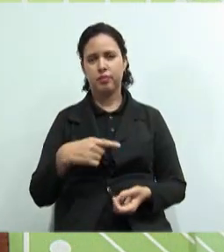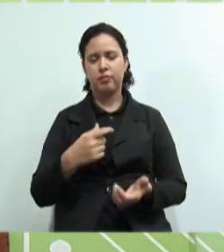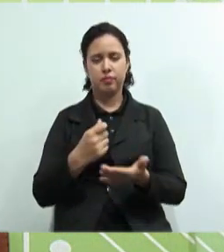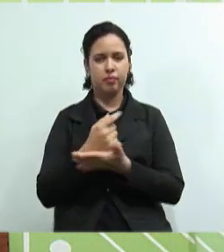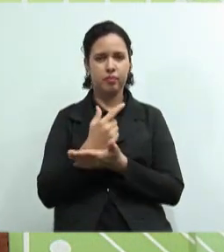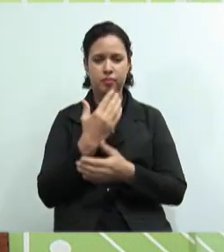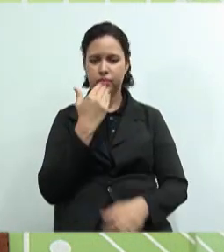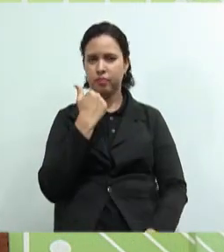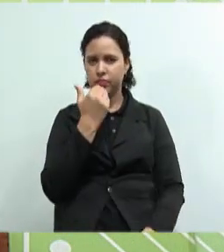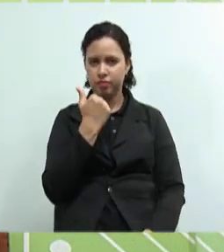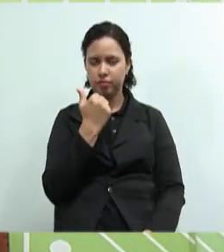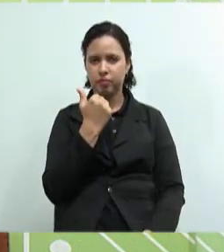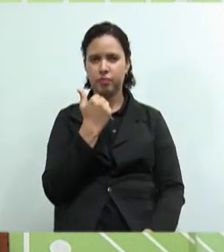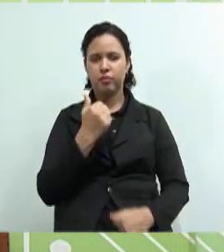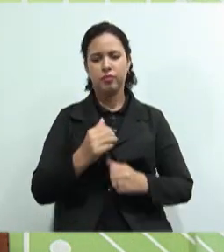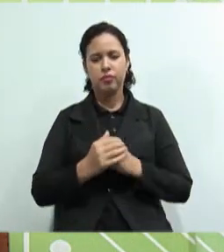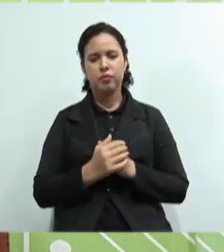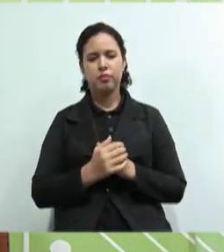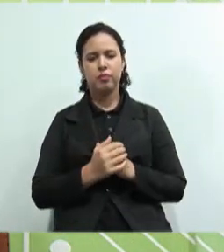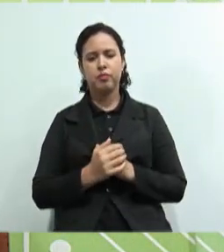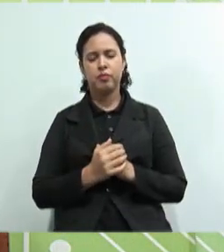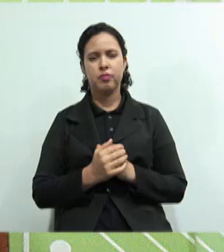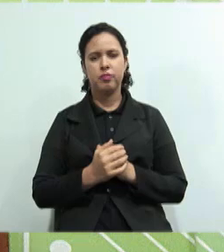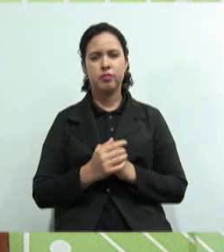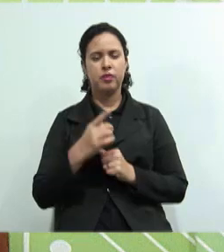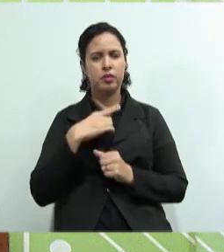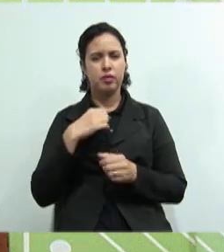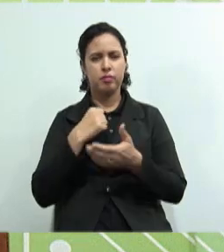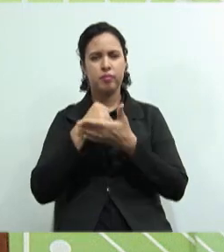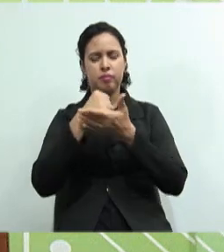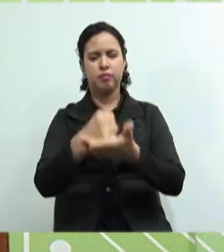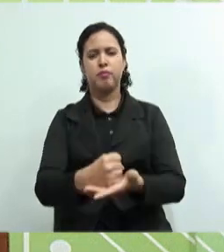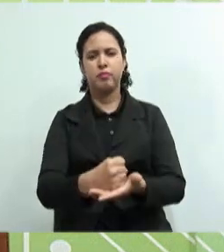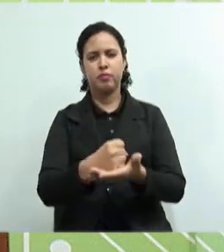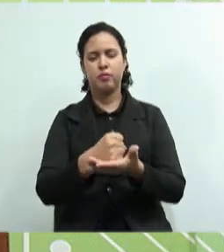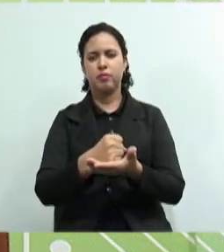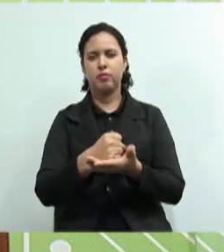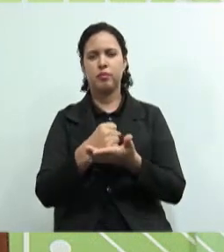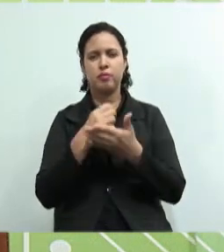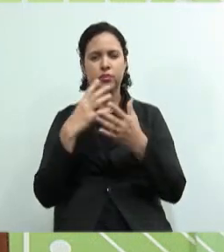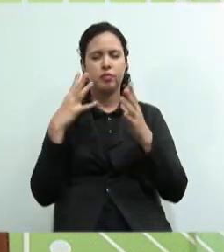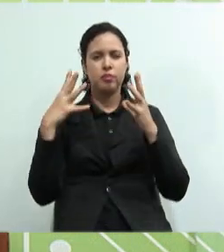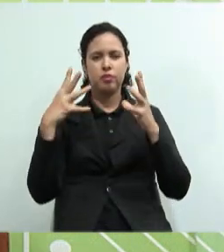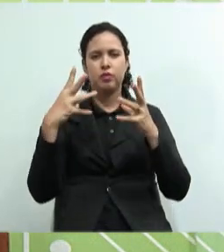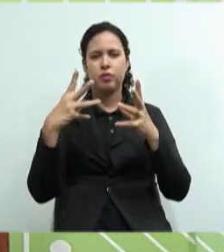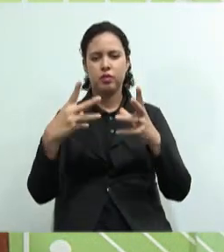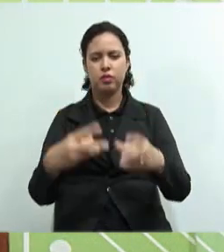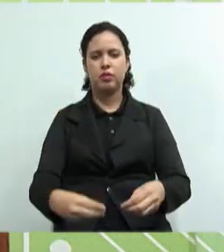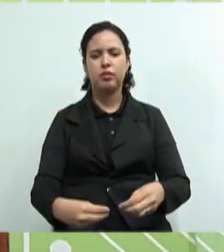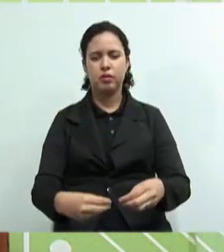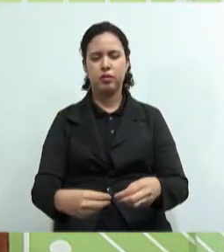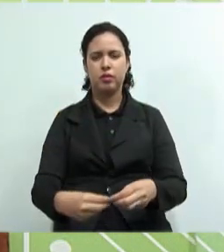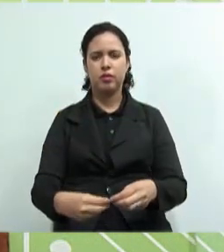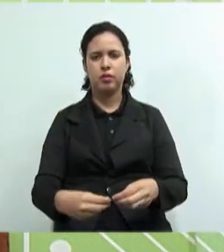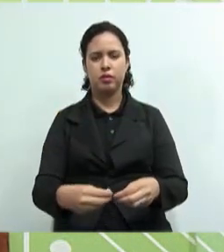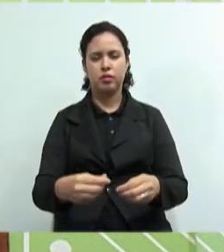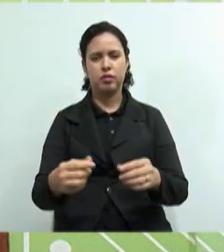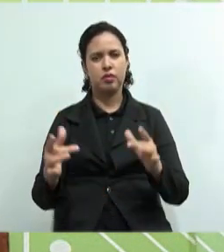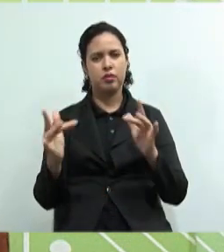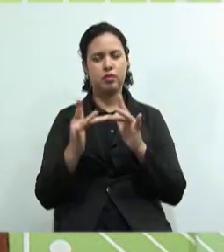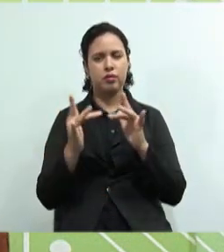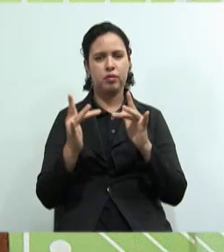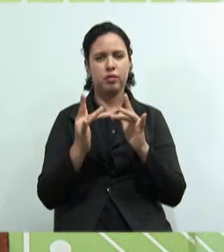produtos agrícolas. E isso aqui tem benefício para todo mundo que está envolvido, né? Quando a gente tem um contato direto